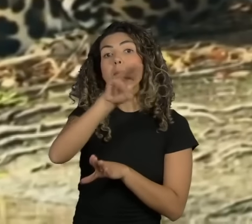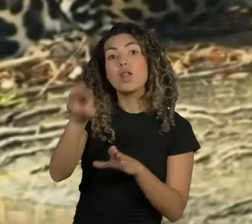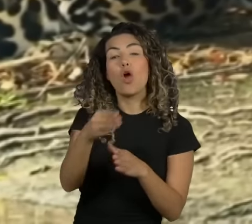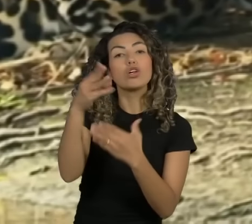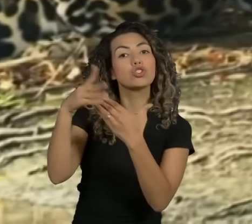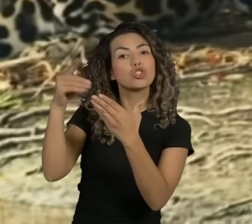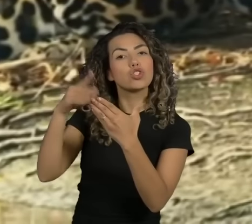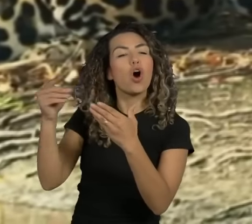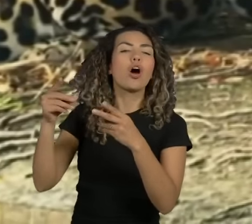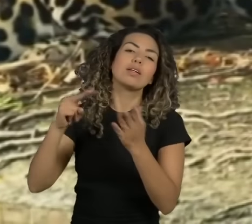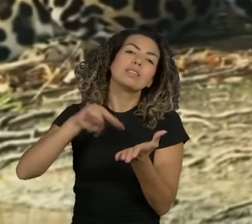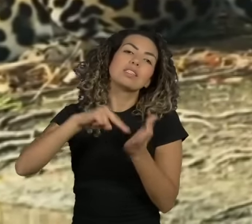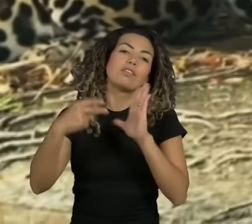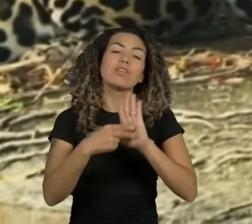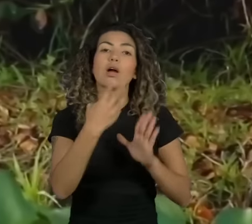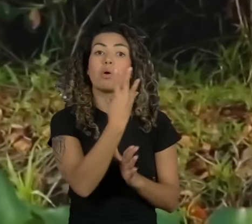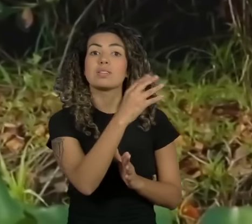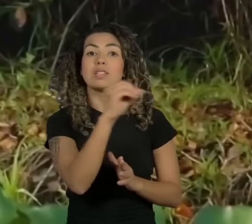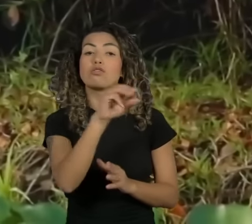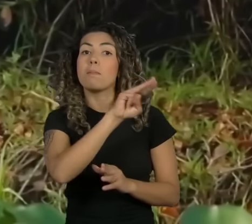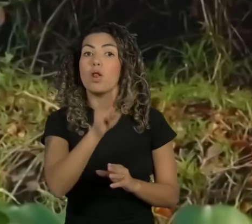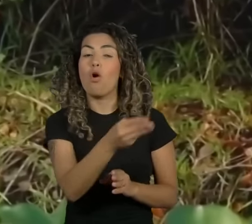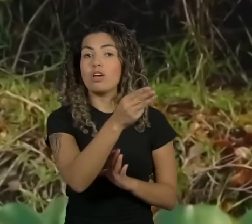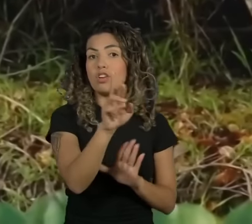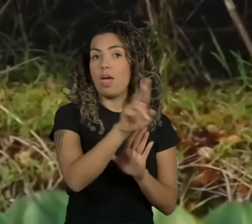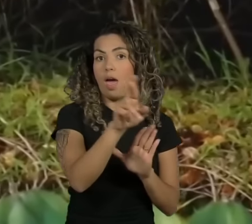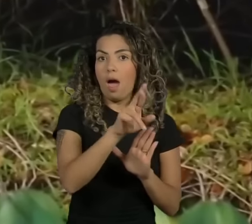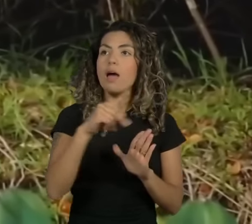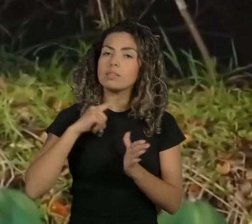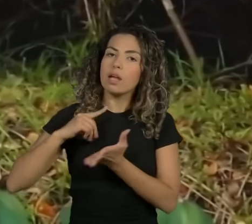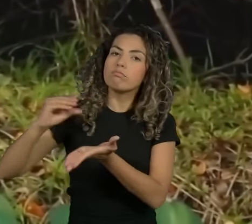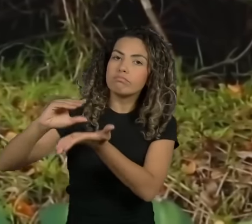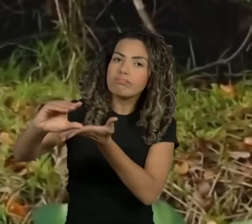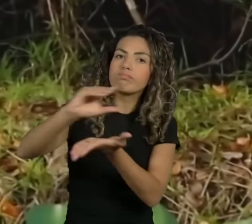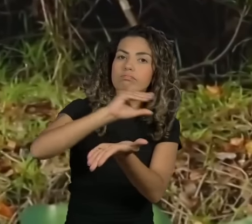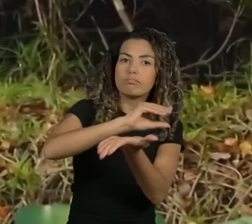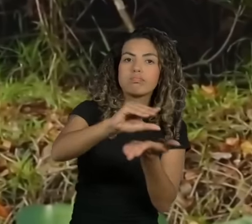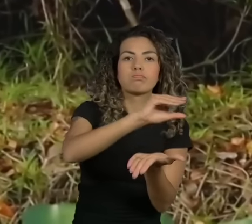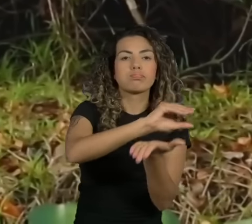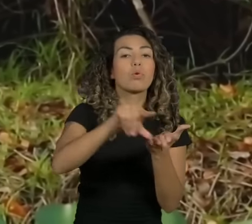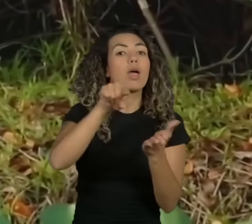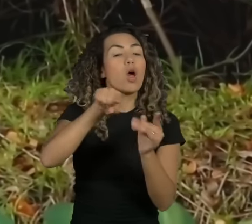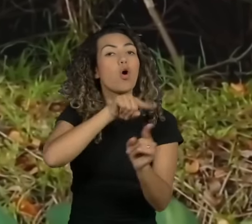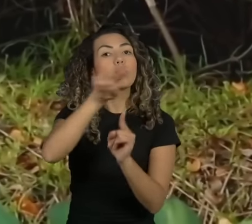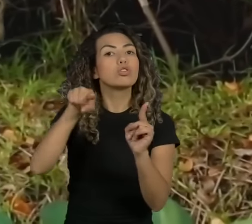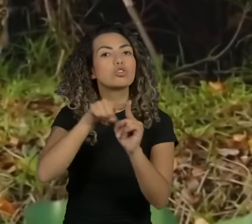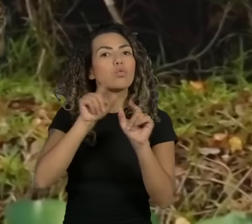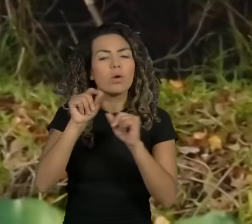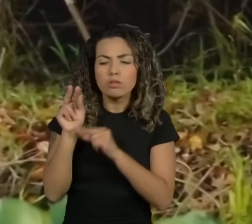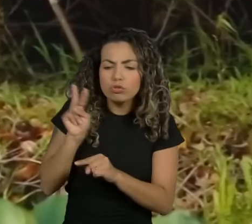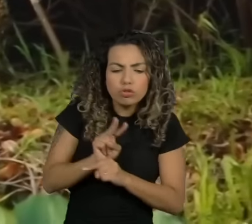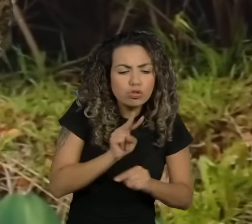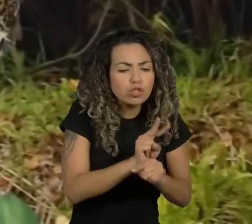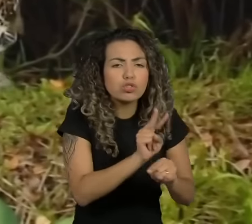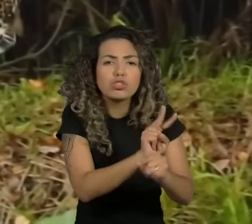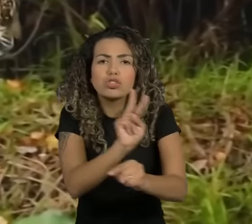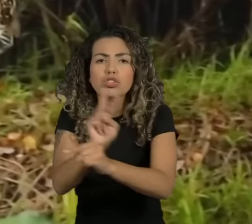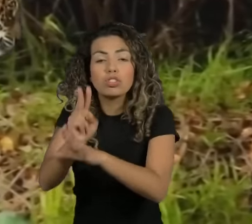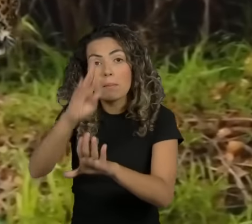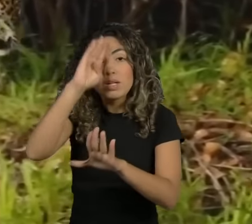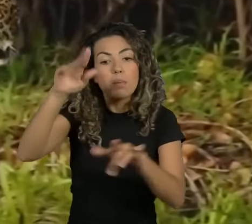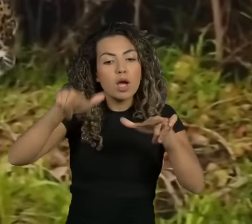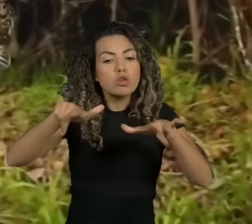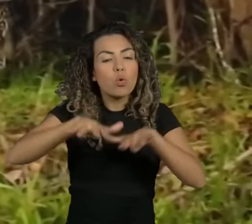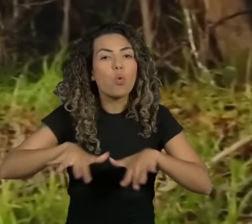de 400 milhões de reais vindos de doações. O plano é atuar nas reservas, áreas naturais